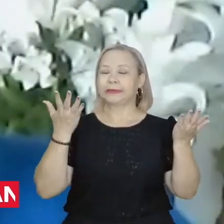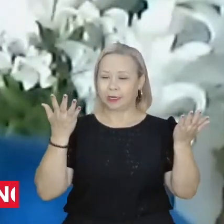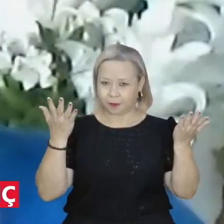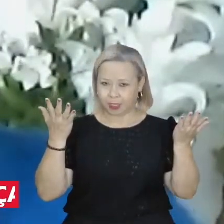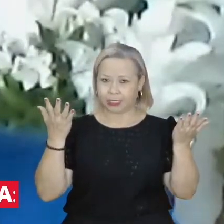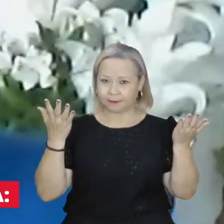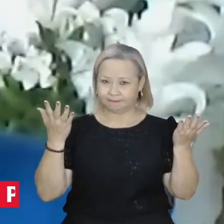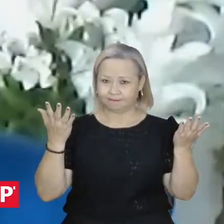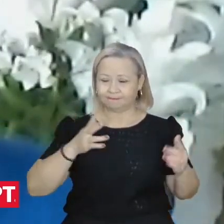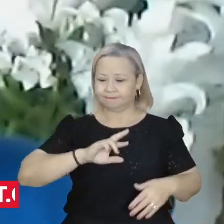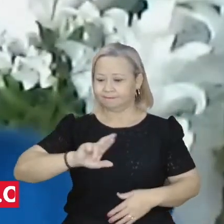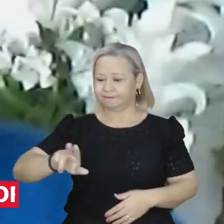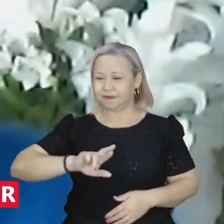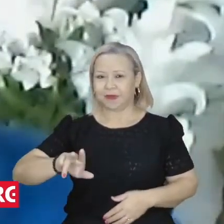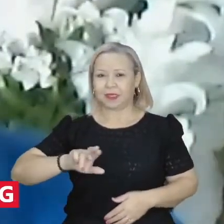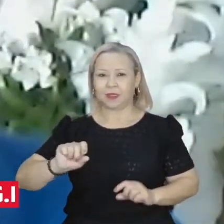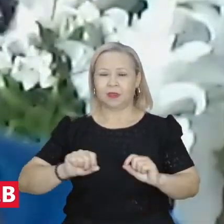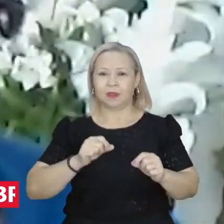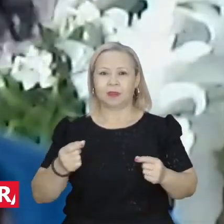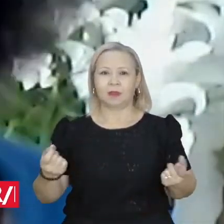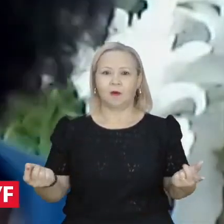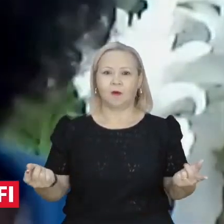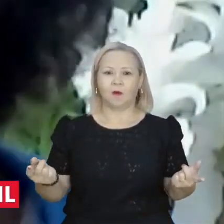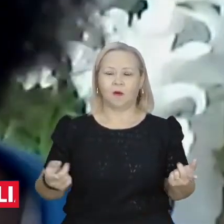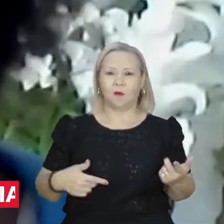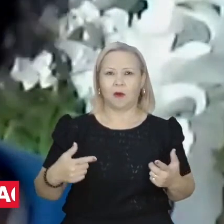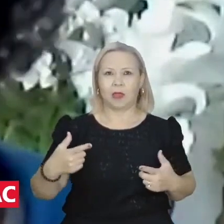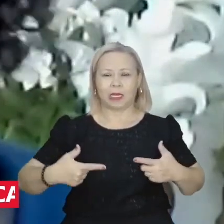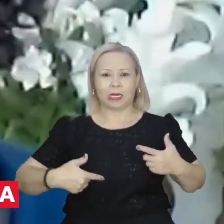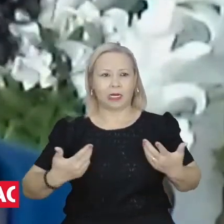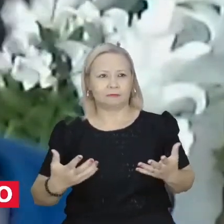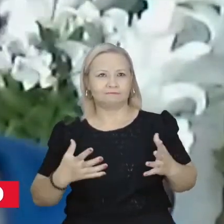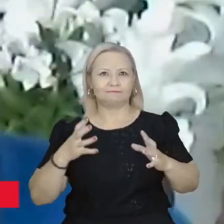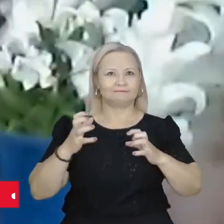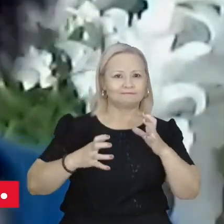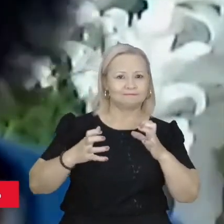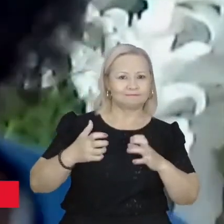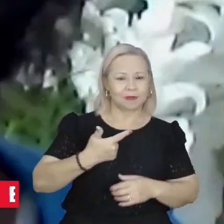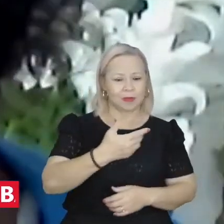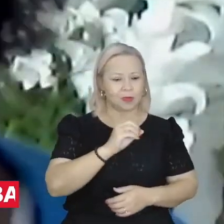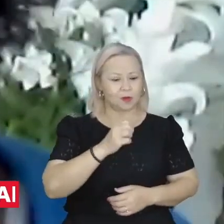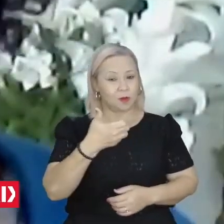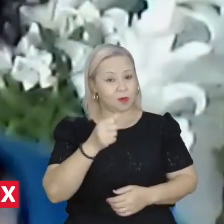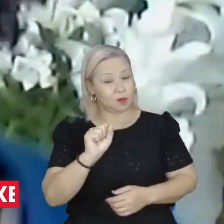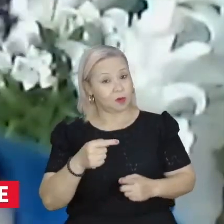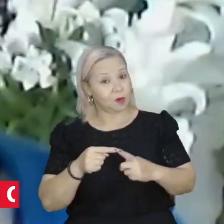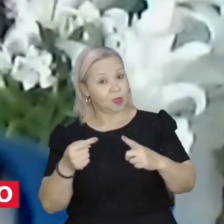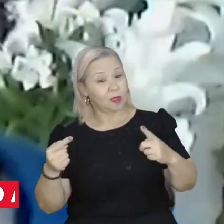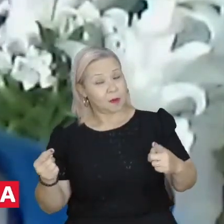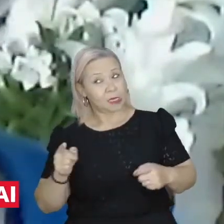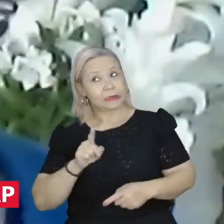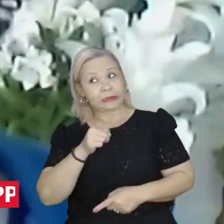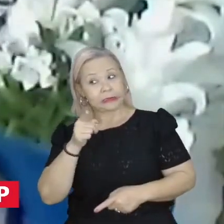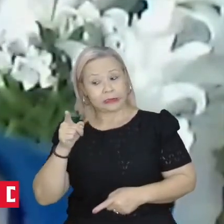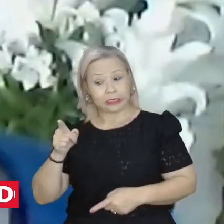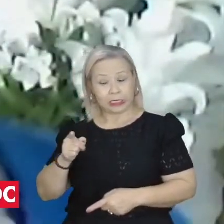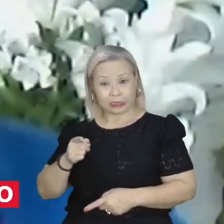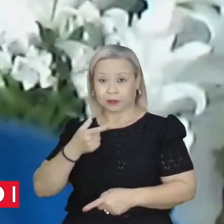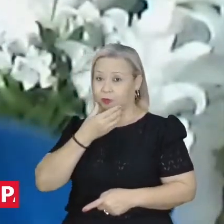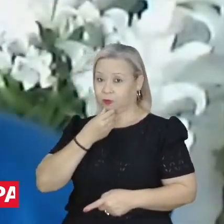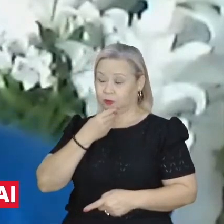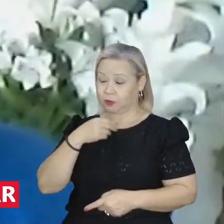a oportunidade de ter recursos, ainda que seja o mínimo de recursos, mas nós